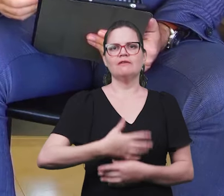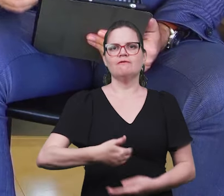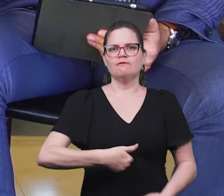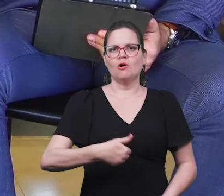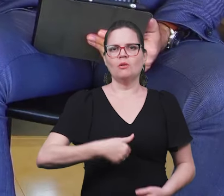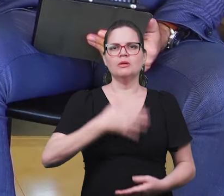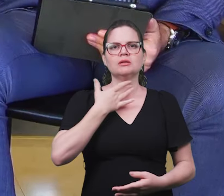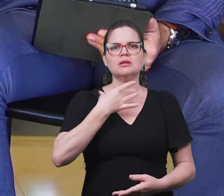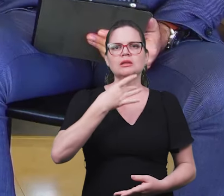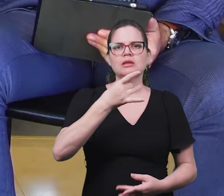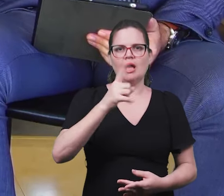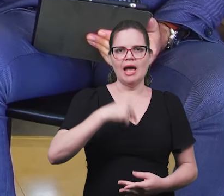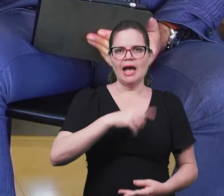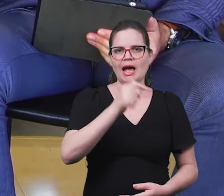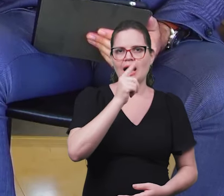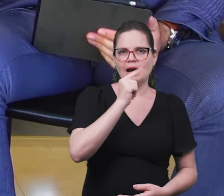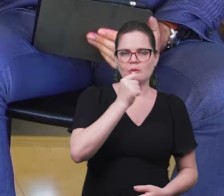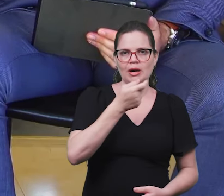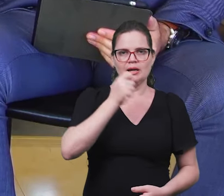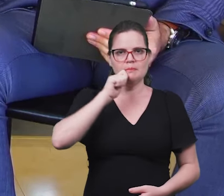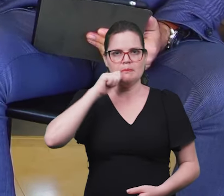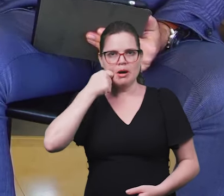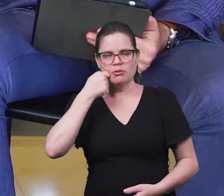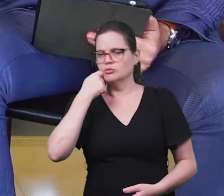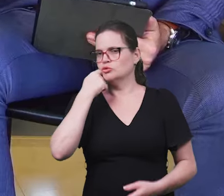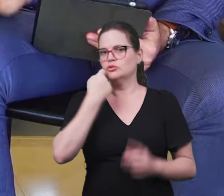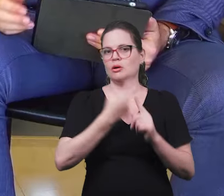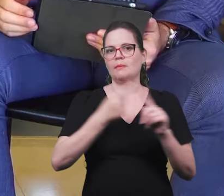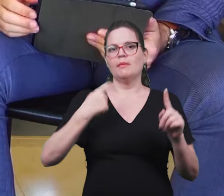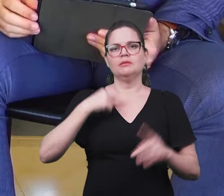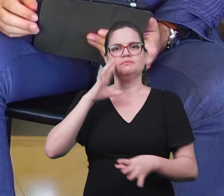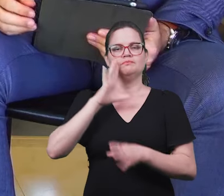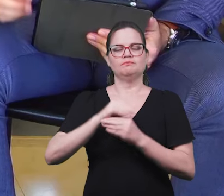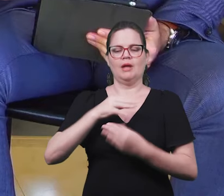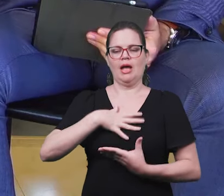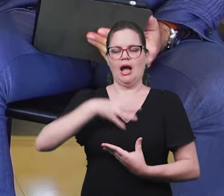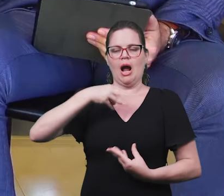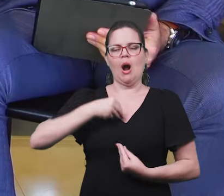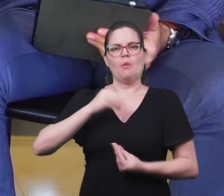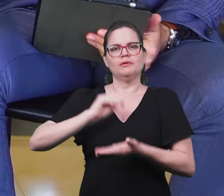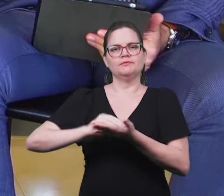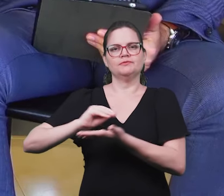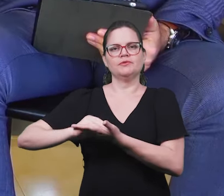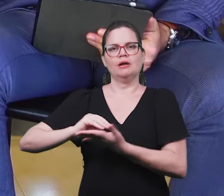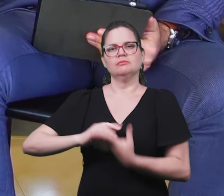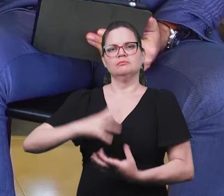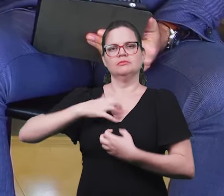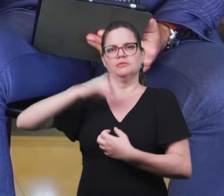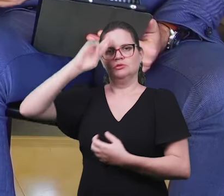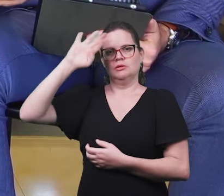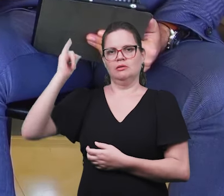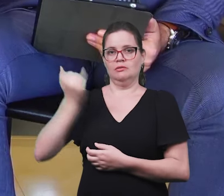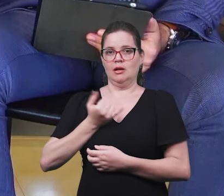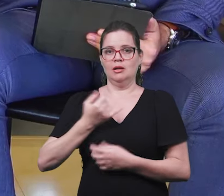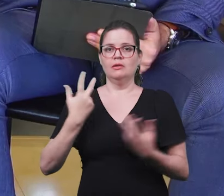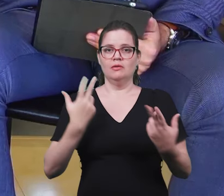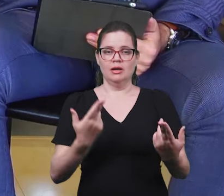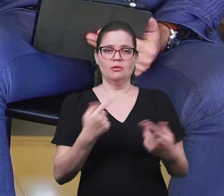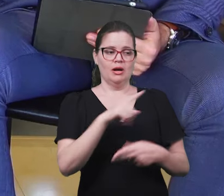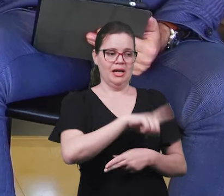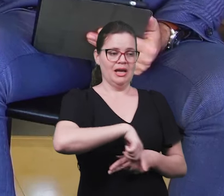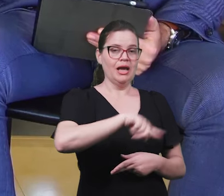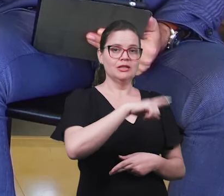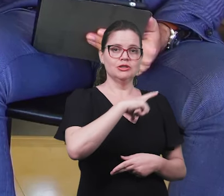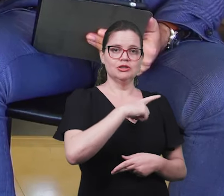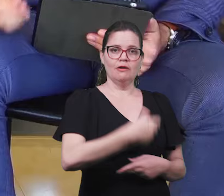palavra do Senhor, eles voltaram com alimento suficiente. Mesmo em meio àquela grande fome,